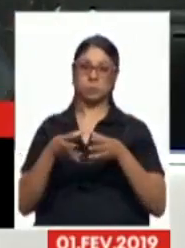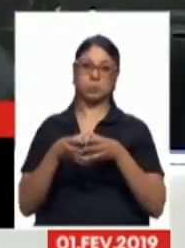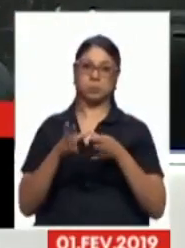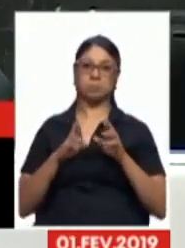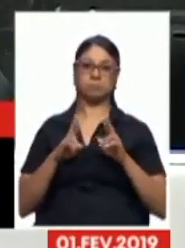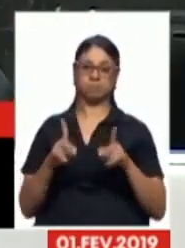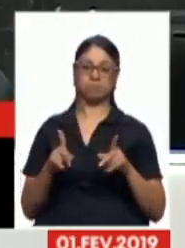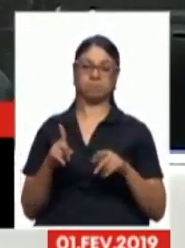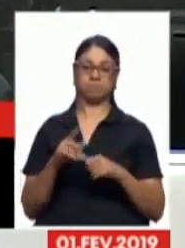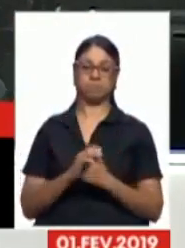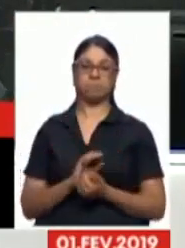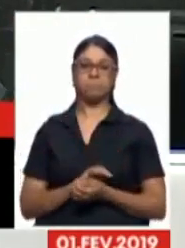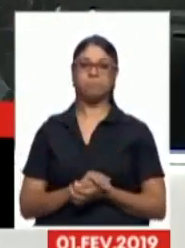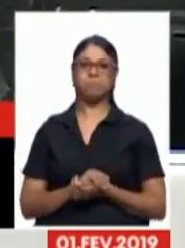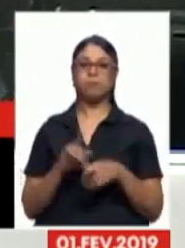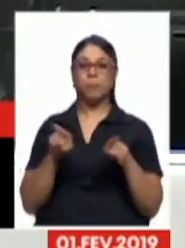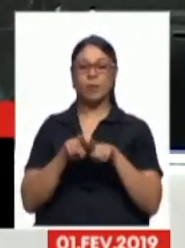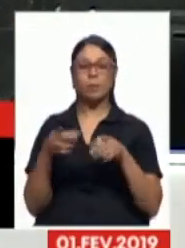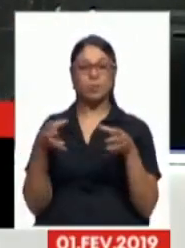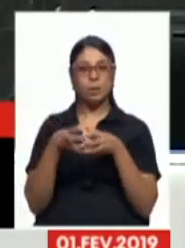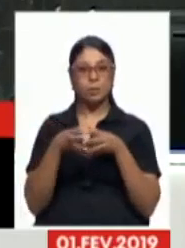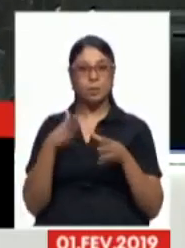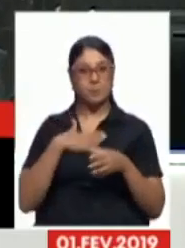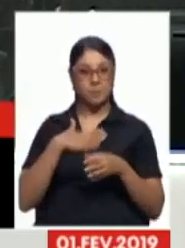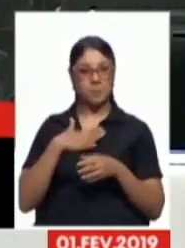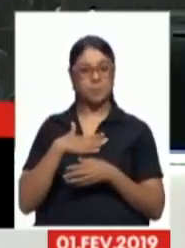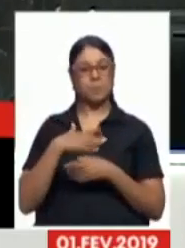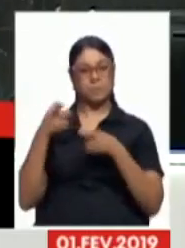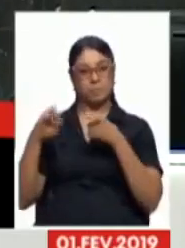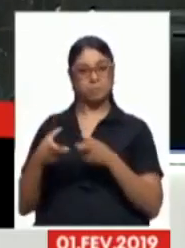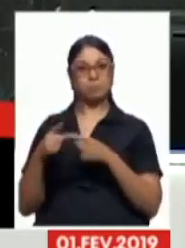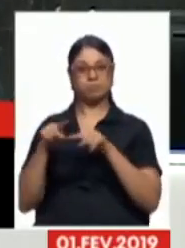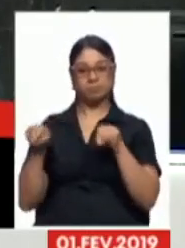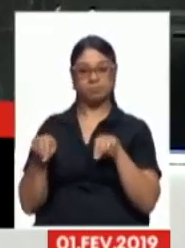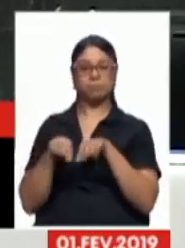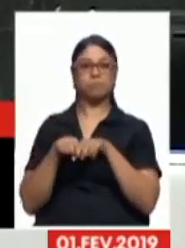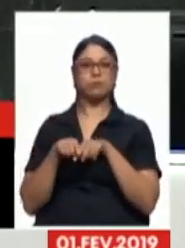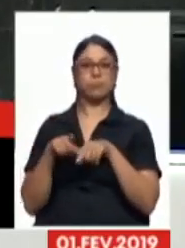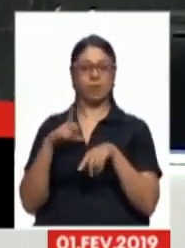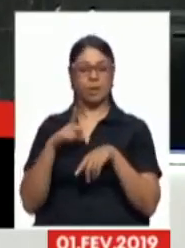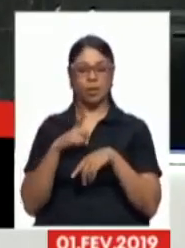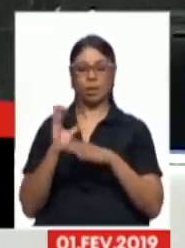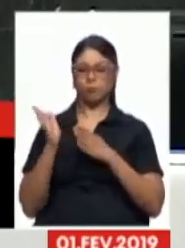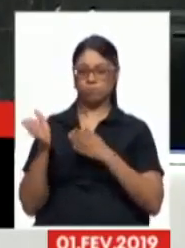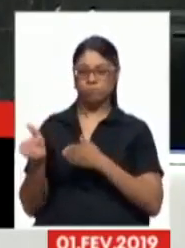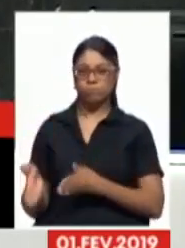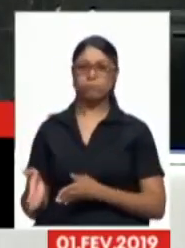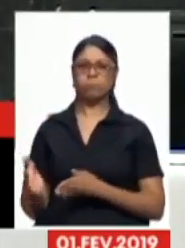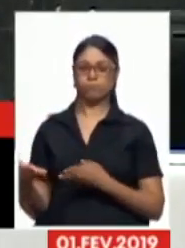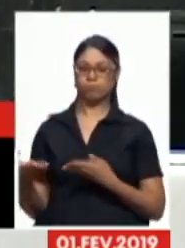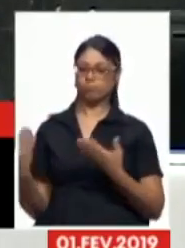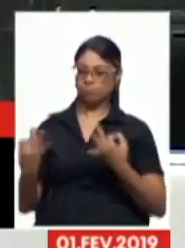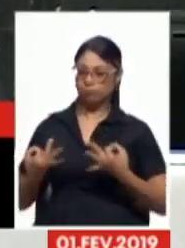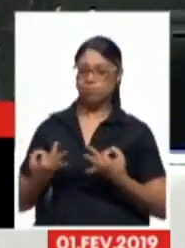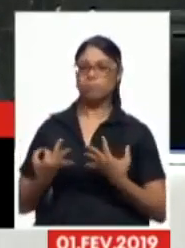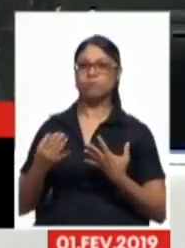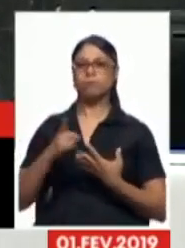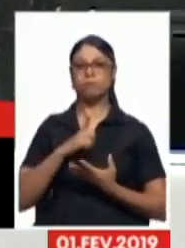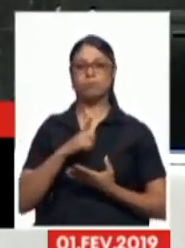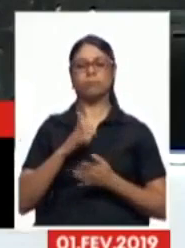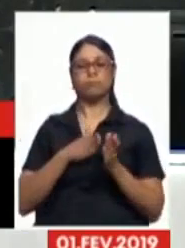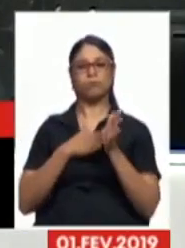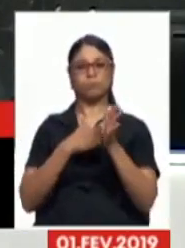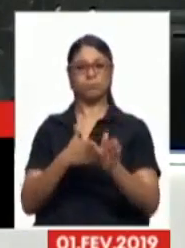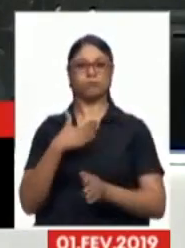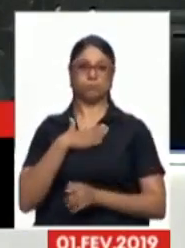equipe de gabinete, pela lealdade e eficiência com que desempenha suas funções e me acompanha